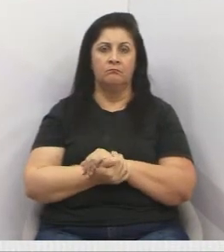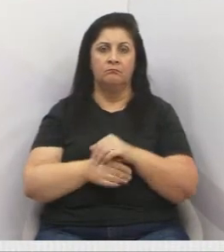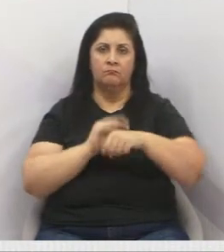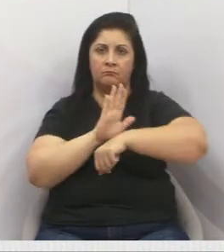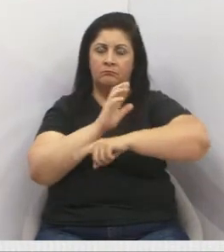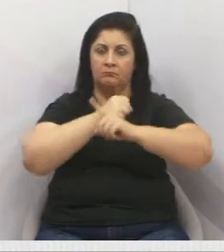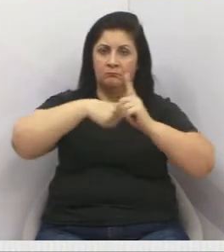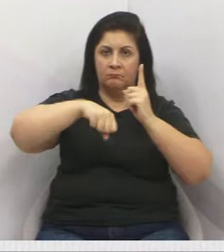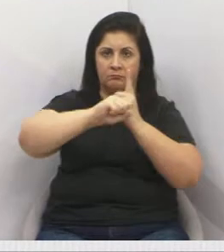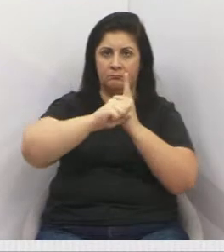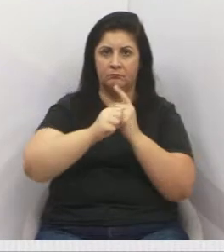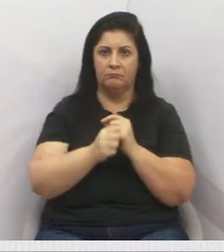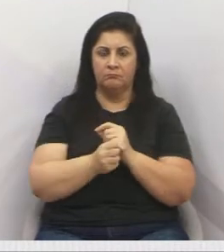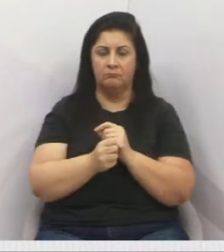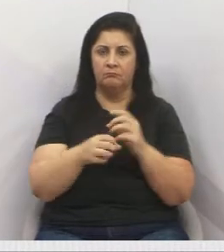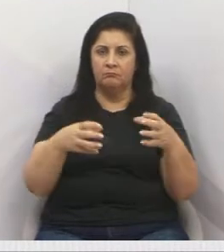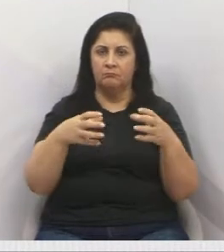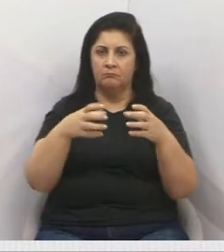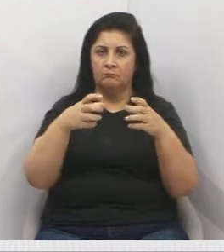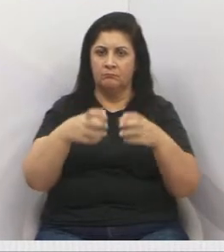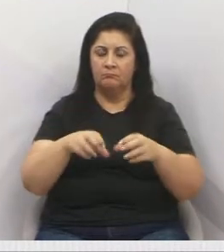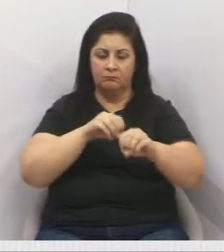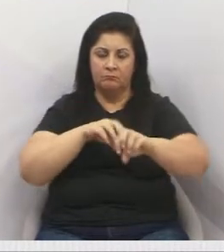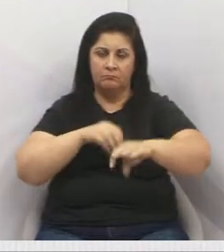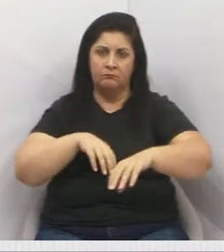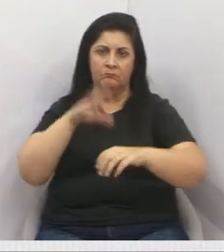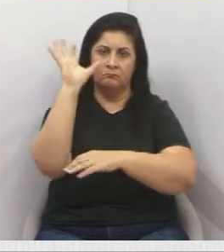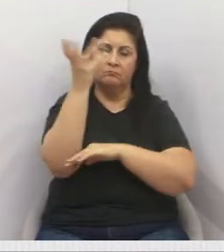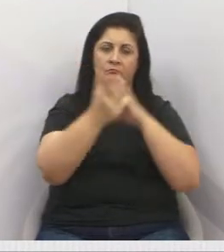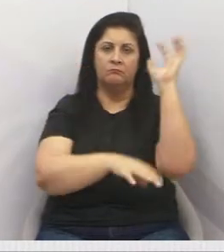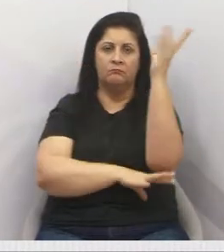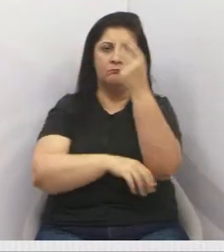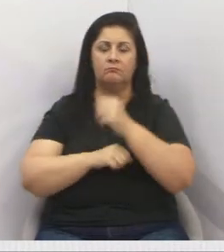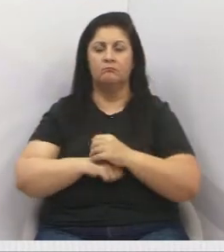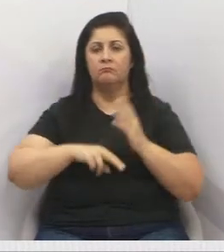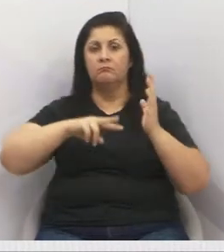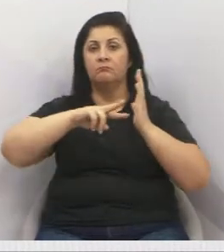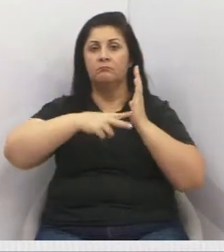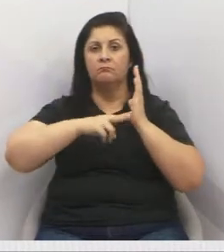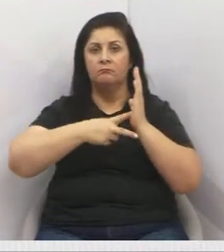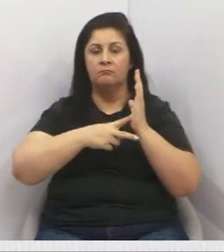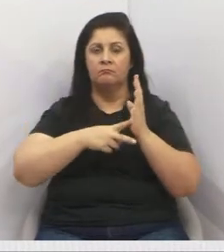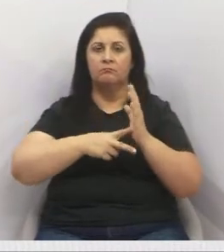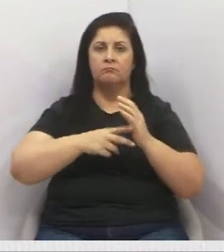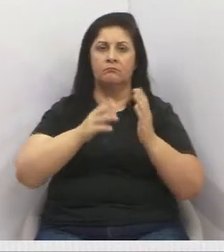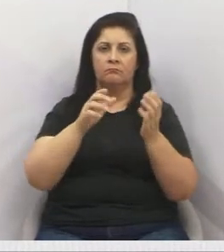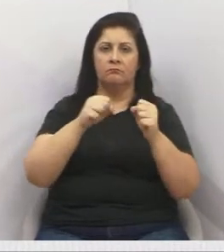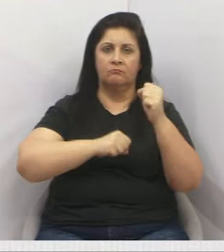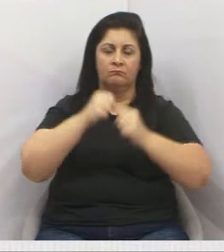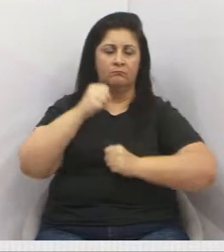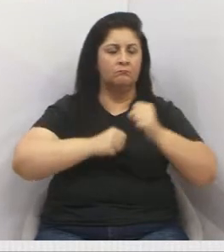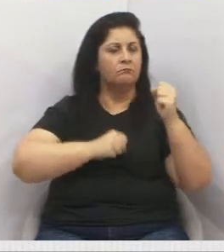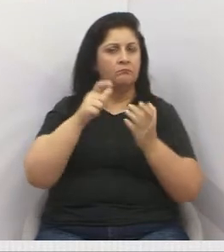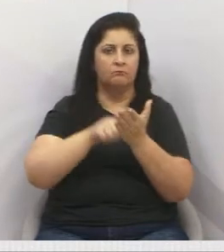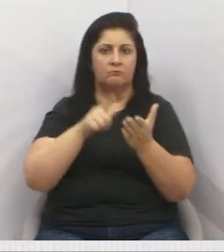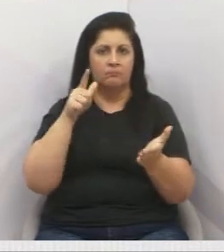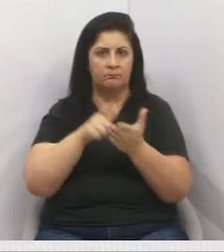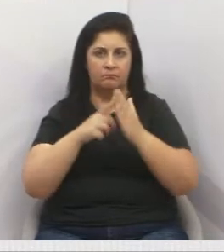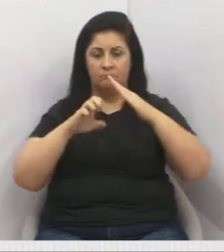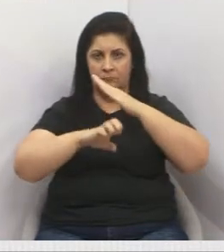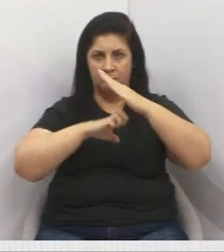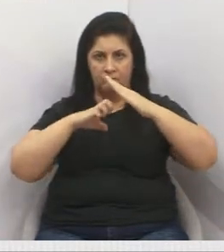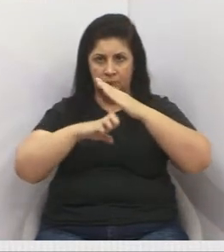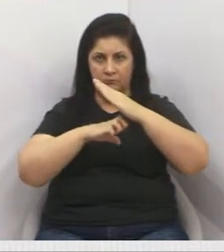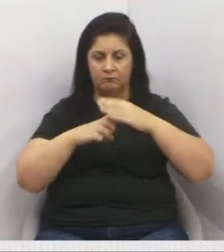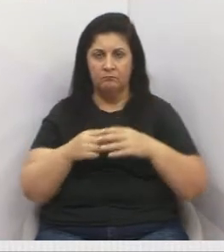Movimentos populares, Núcleo de Alfabetização Ecológica, entidade de classe Sindicato dos Papeleiros, empresas ou entidades profissionais,